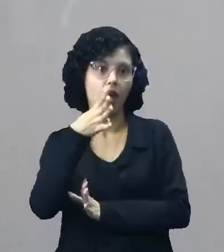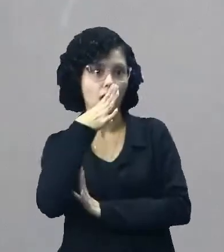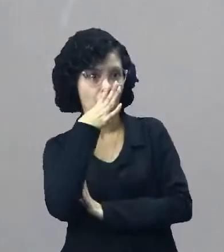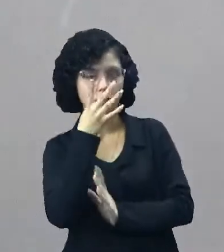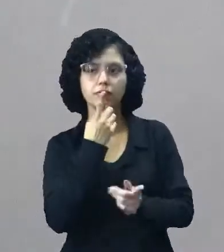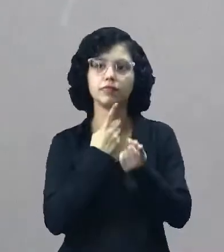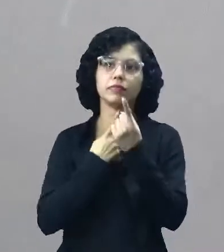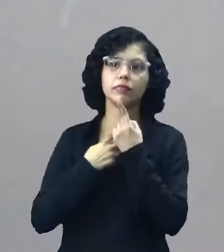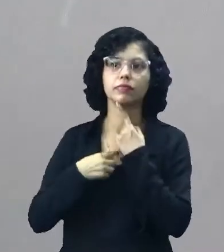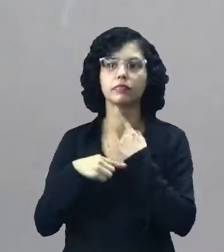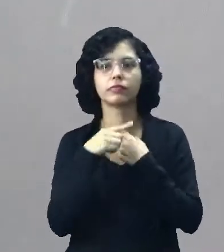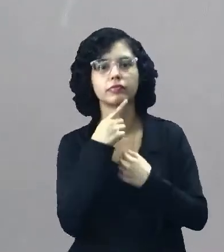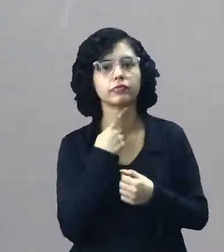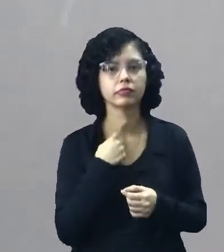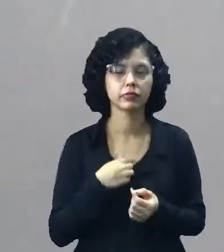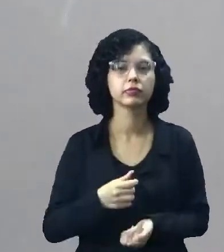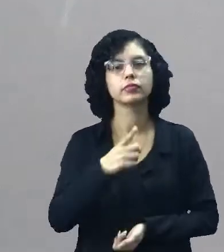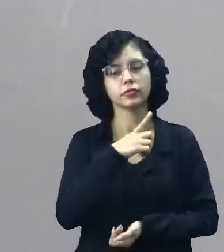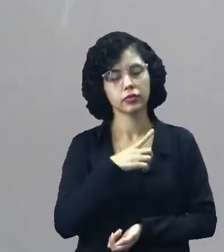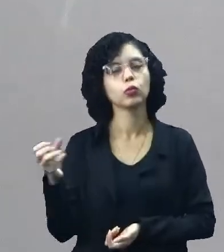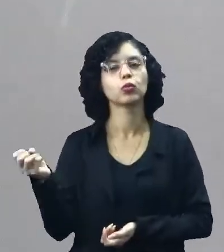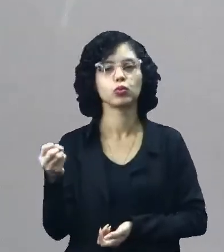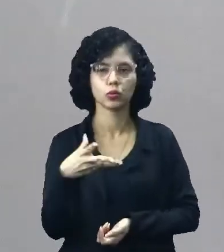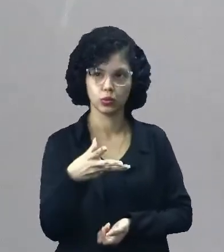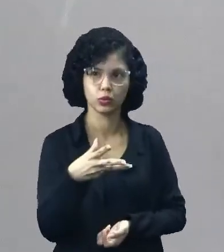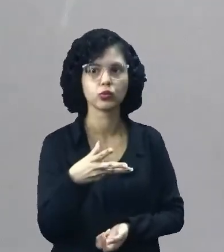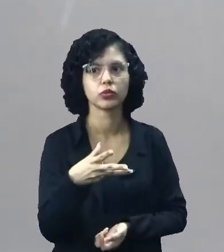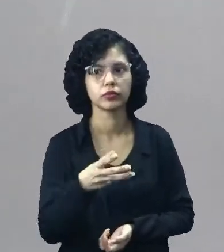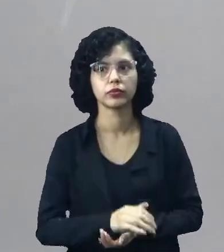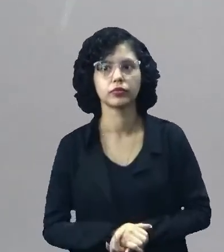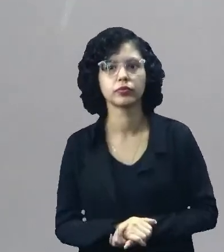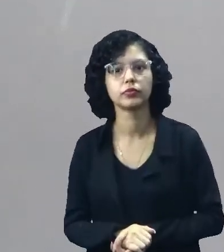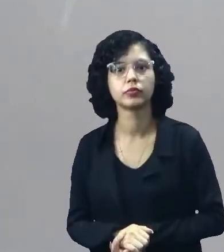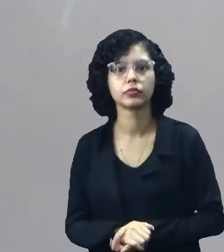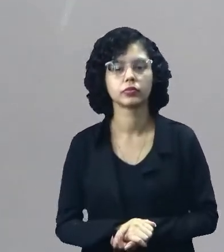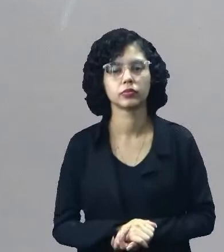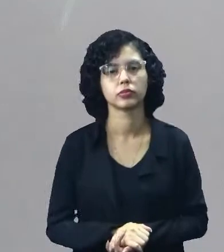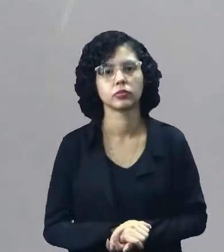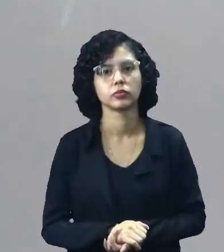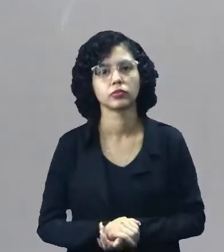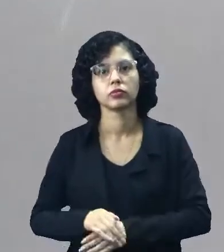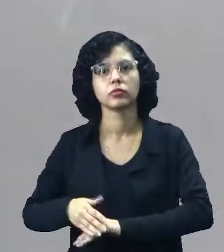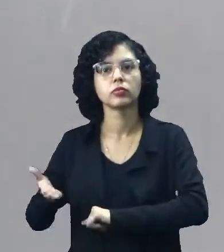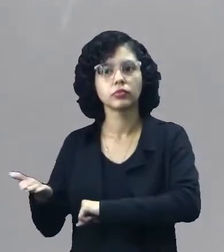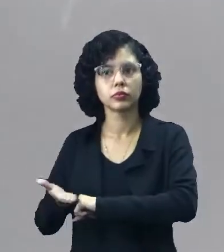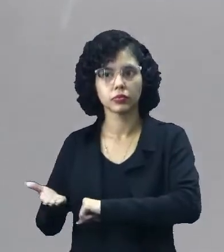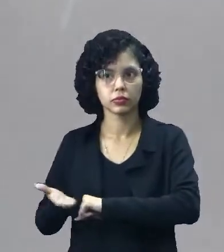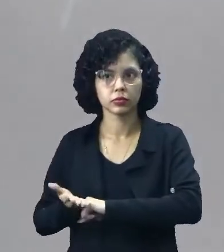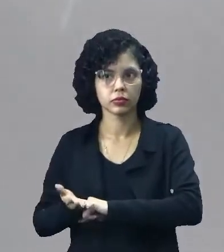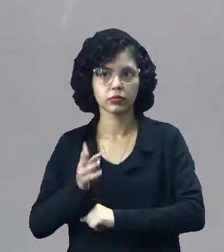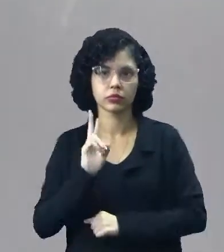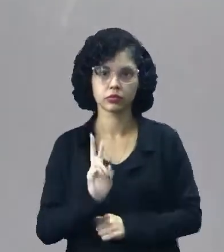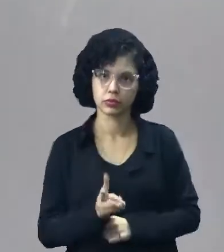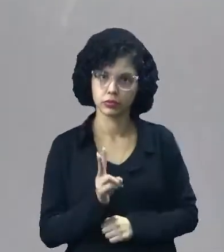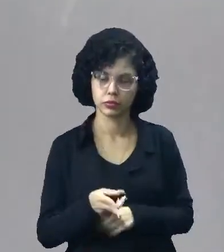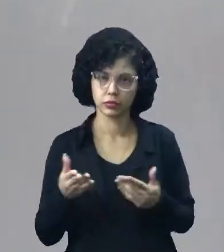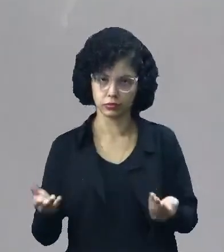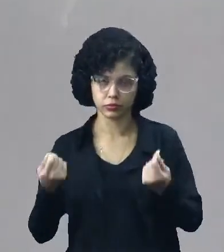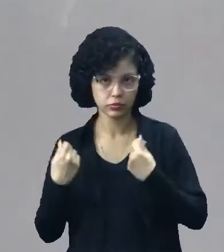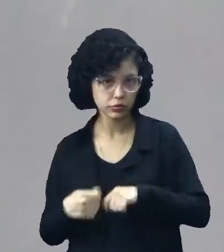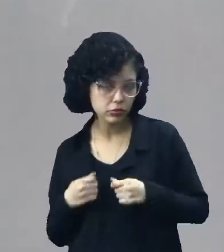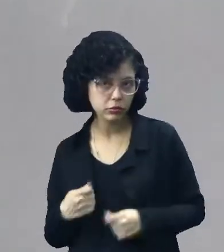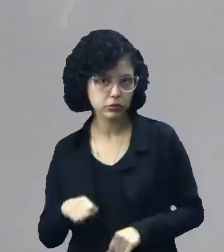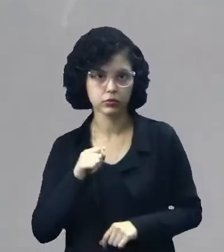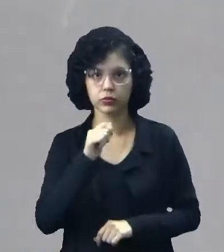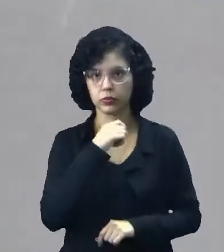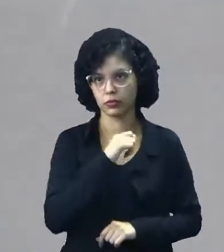aquele desejo, aquele fetiche de você ter sempre um aparelho mais moderno. De você criar essa necessidade